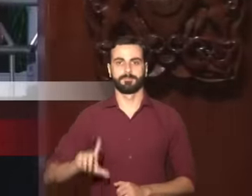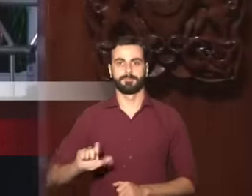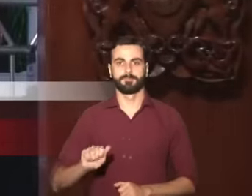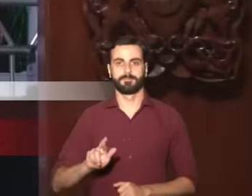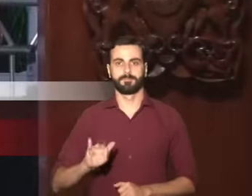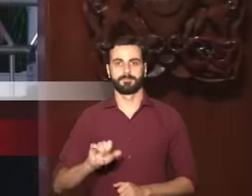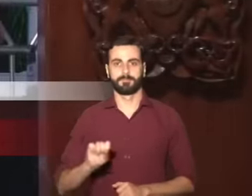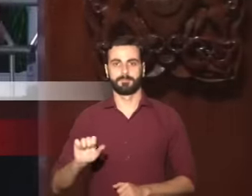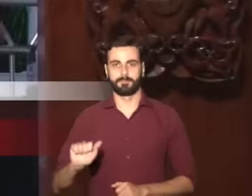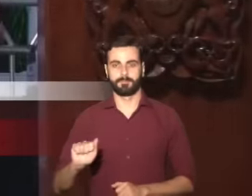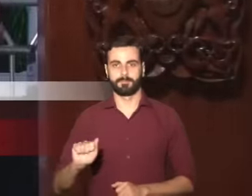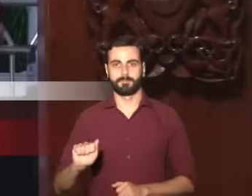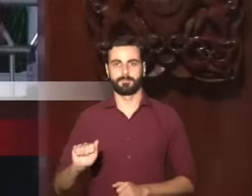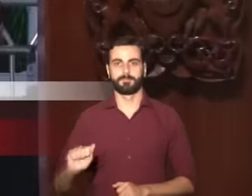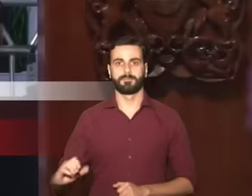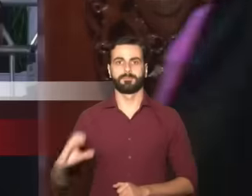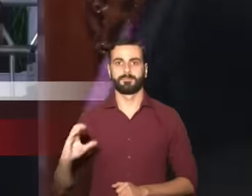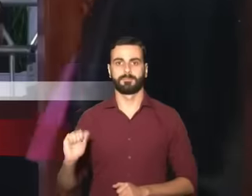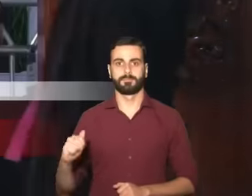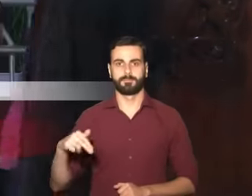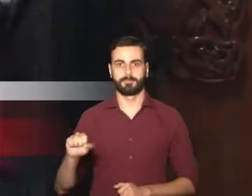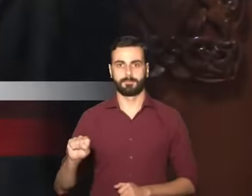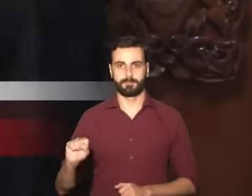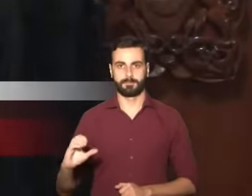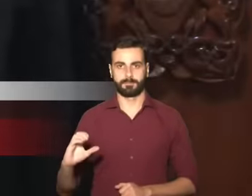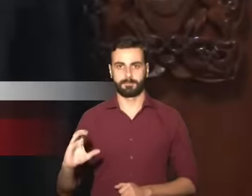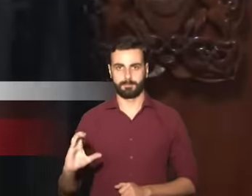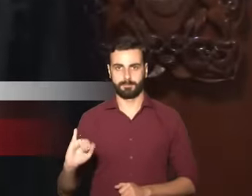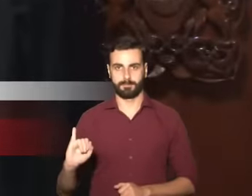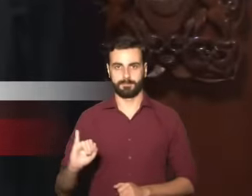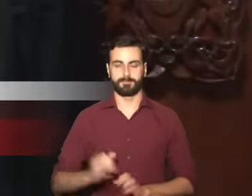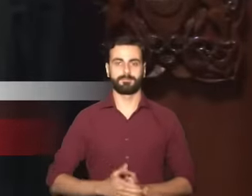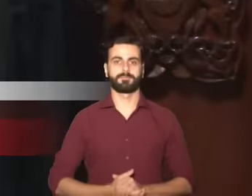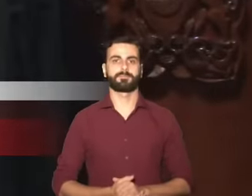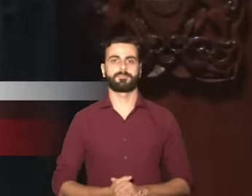Larissa de Oliveira Caneschi.